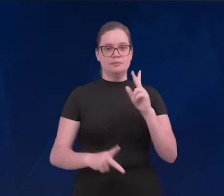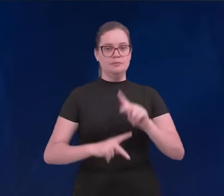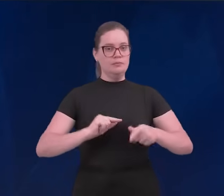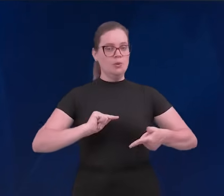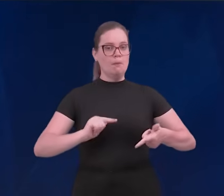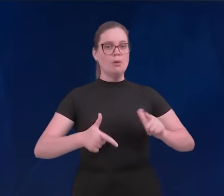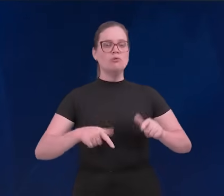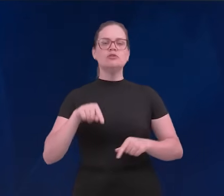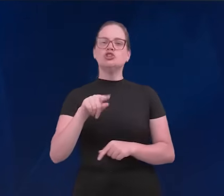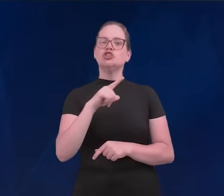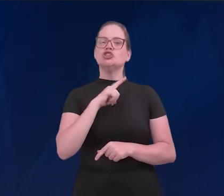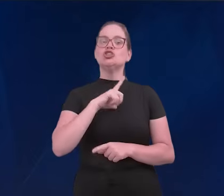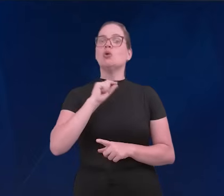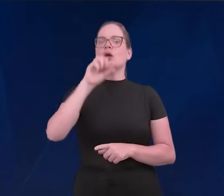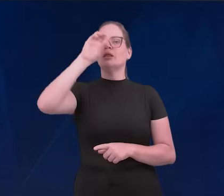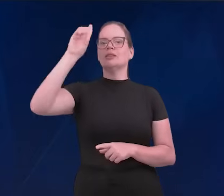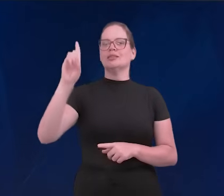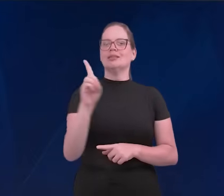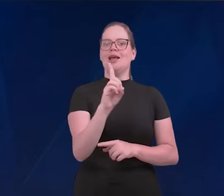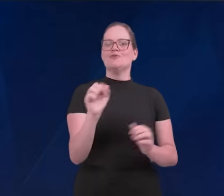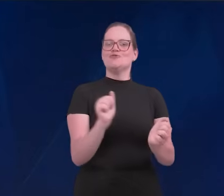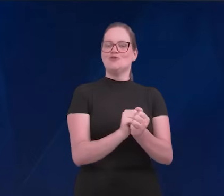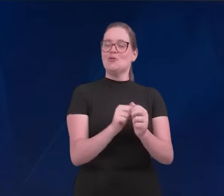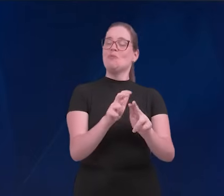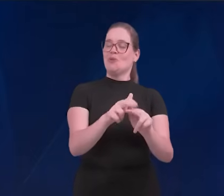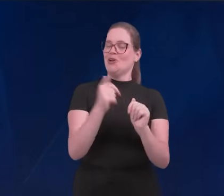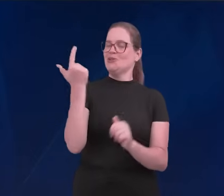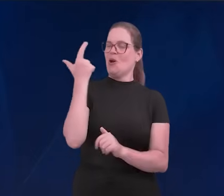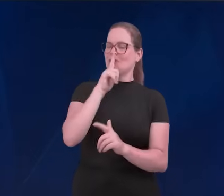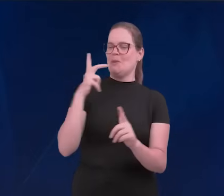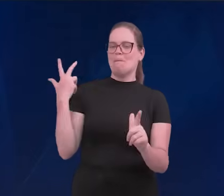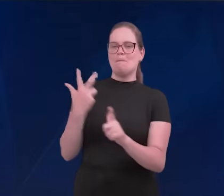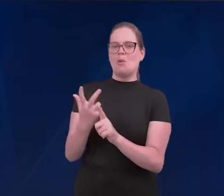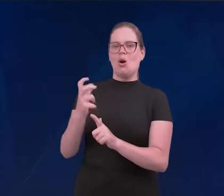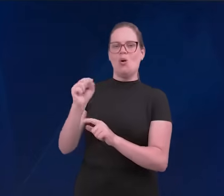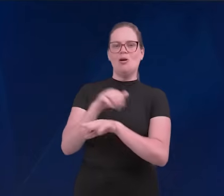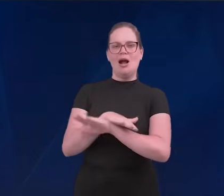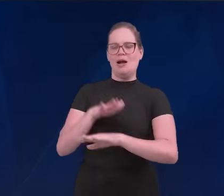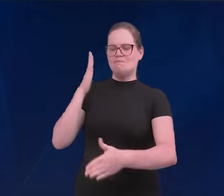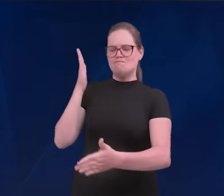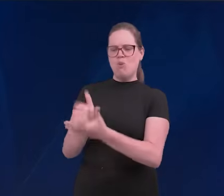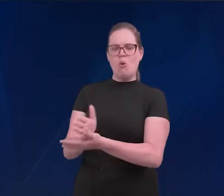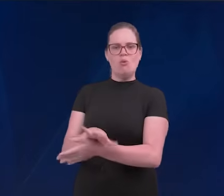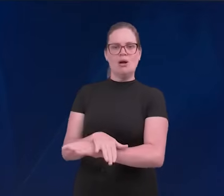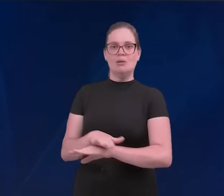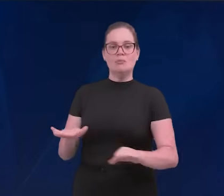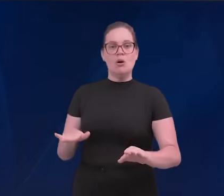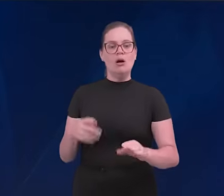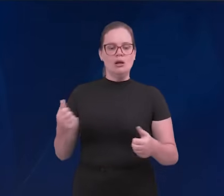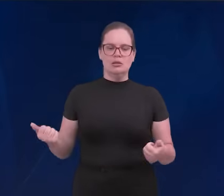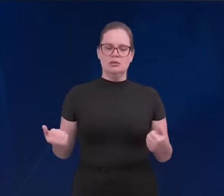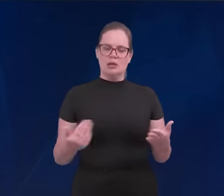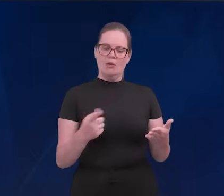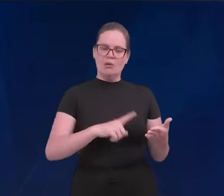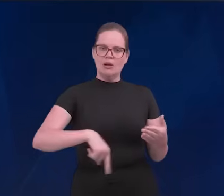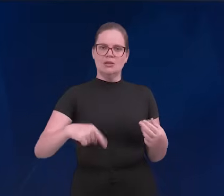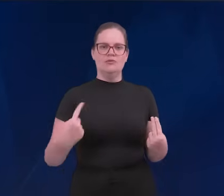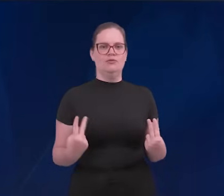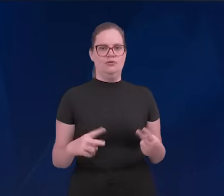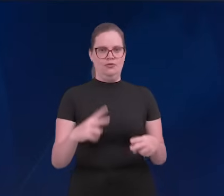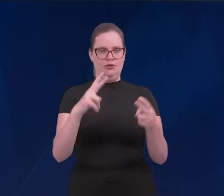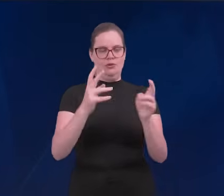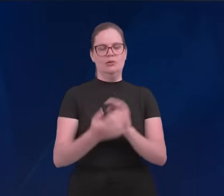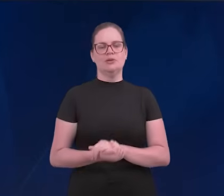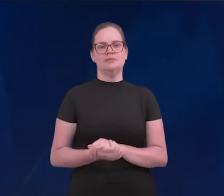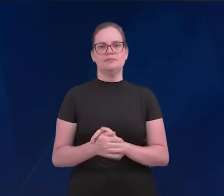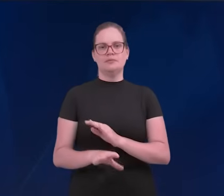Israel, tinham o Senhor Deus dos exércitos, o Deus onipotente, que lhes garantiu a vitória.